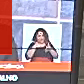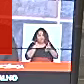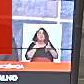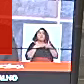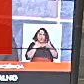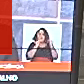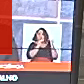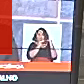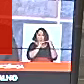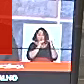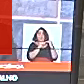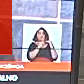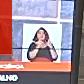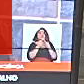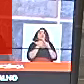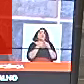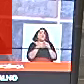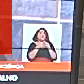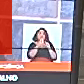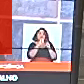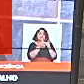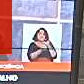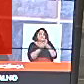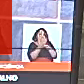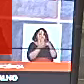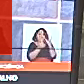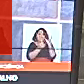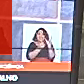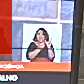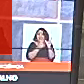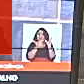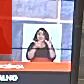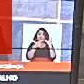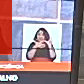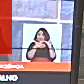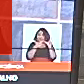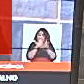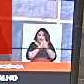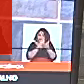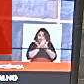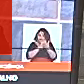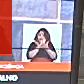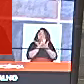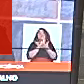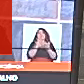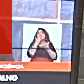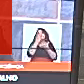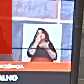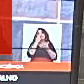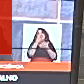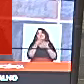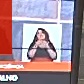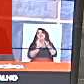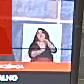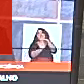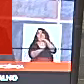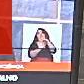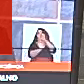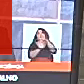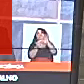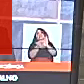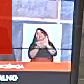não emite a carteirinha, você deixa para o julgamento subjetivo das empresas se vão conceder o passe livre ou